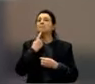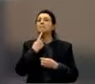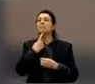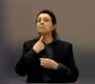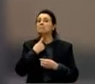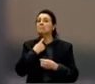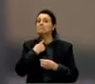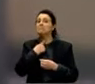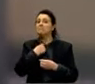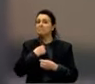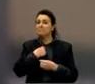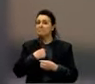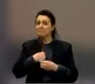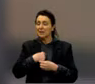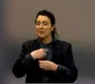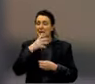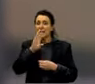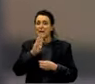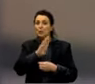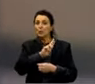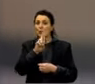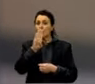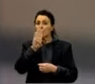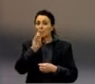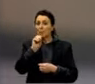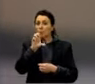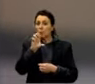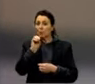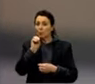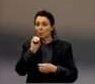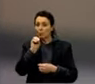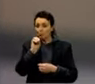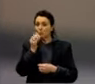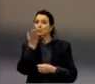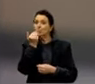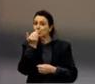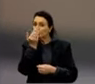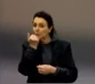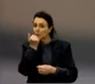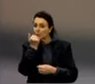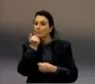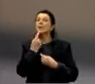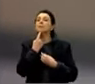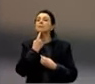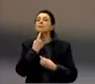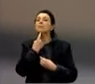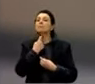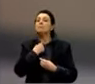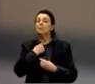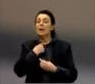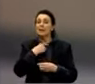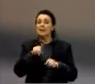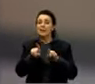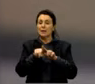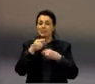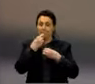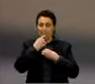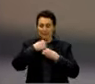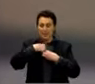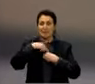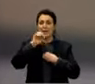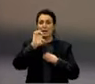com forma de bolo, um bolo alimentar. Esse bolo alimentar, ele passa pelo esôfago.